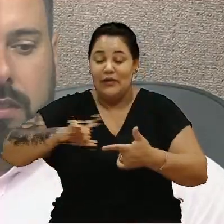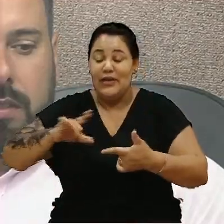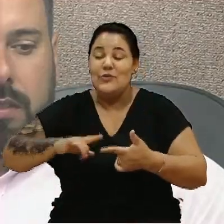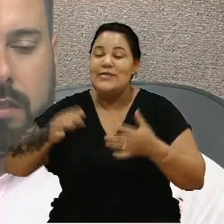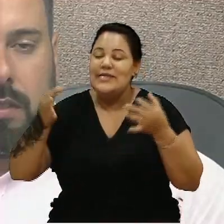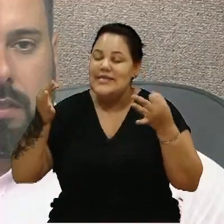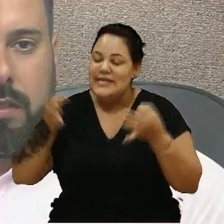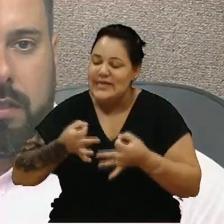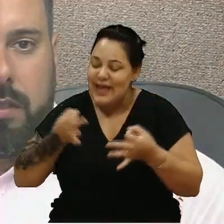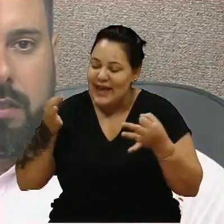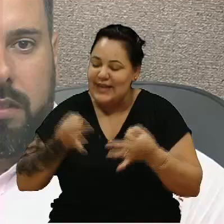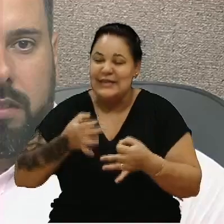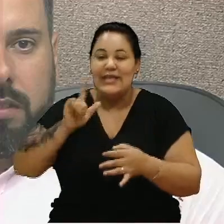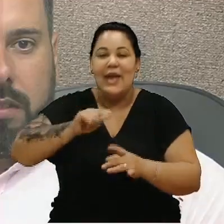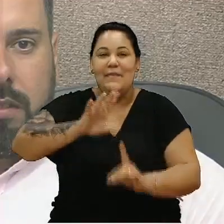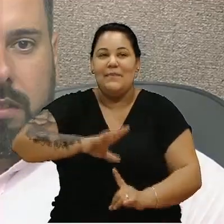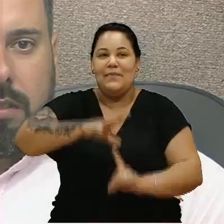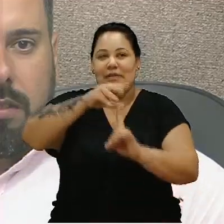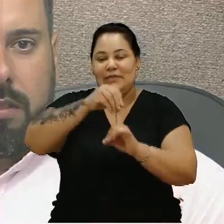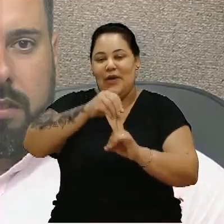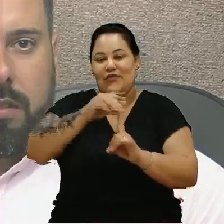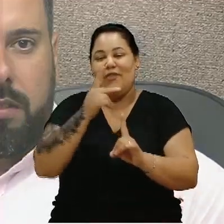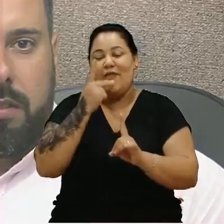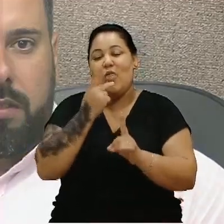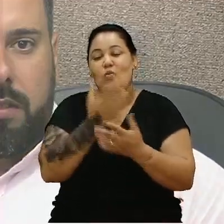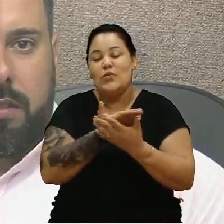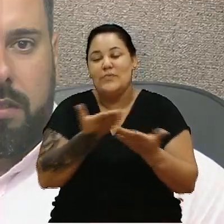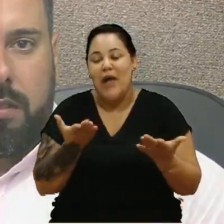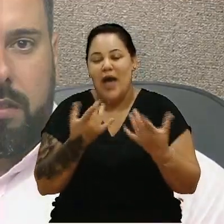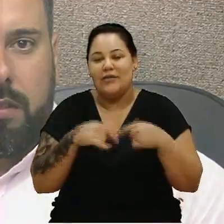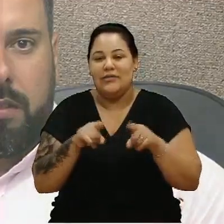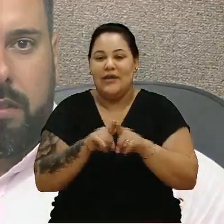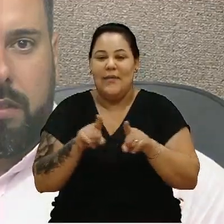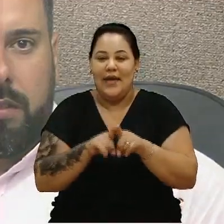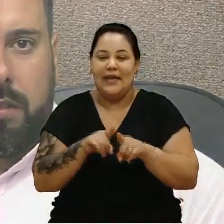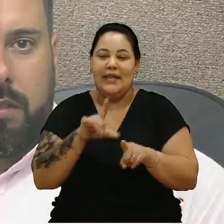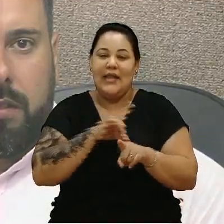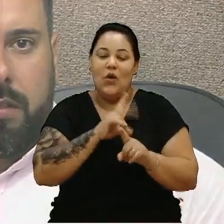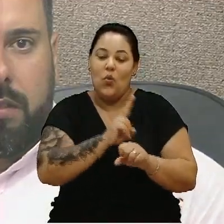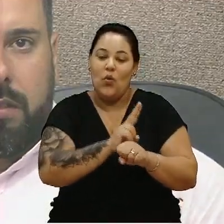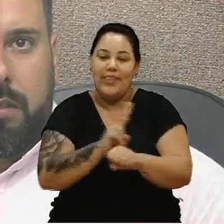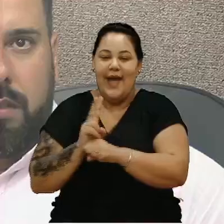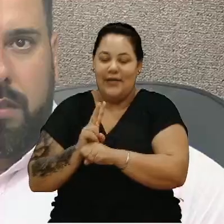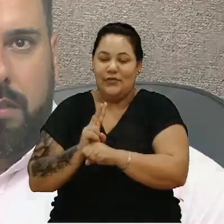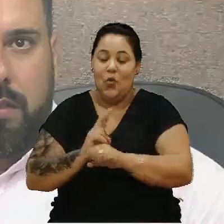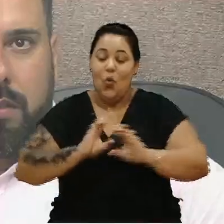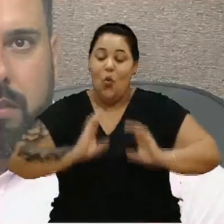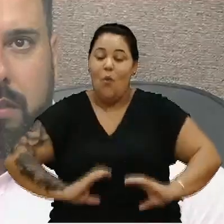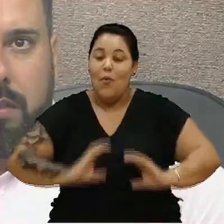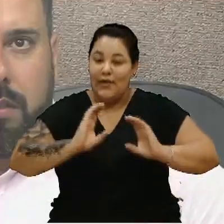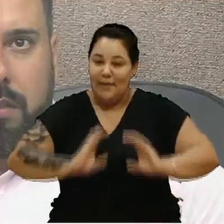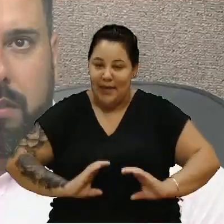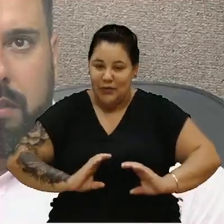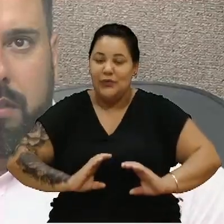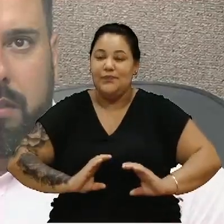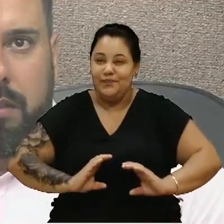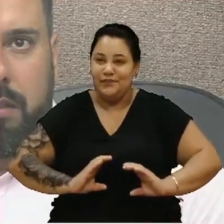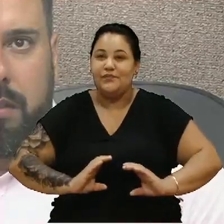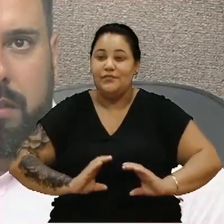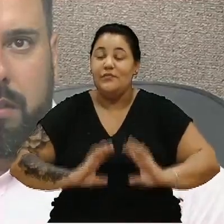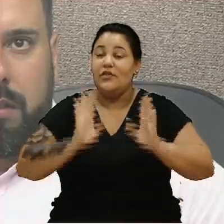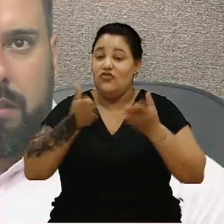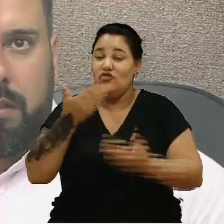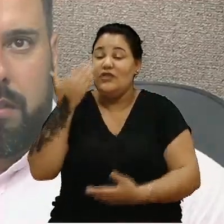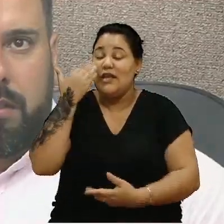ser referência, né? A gente está falando de um espaço com intervenção comportamental baseada em ABA, então a gente sabe o quanto